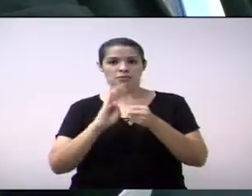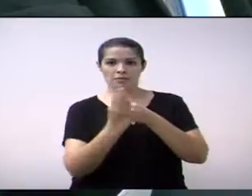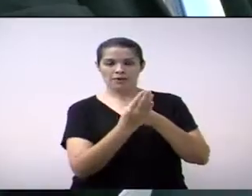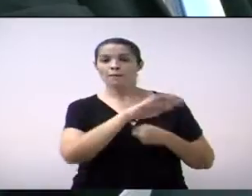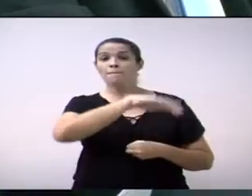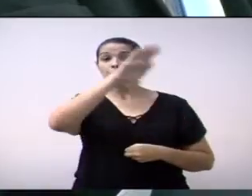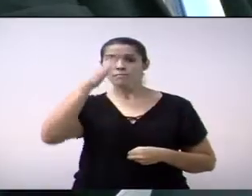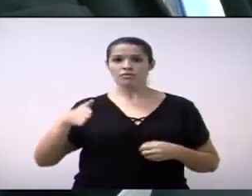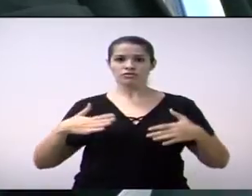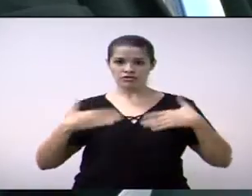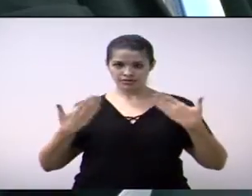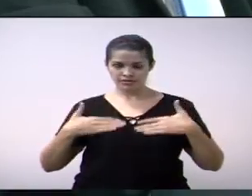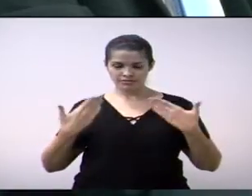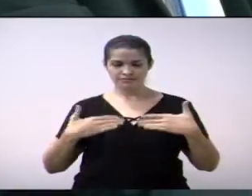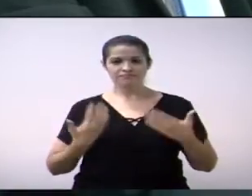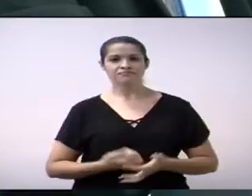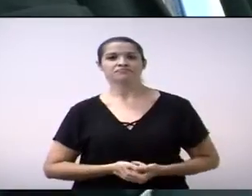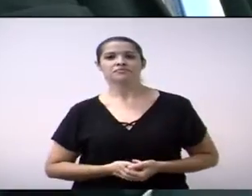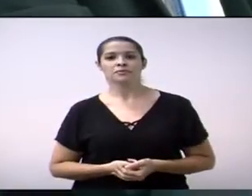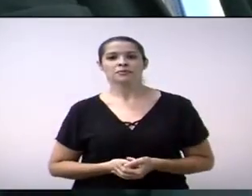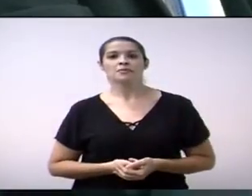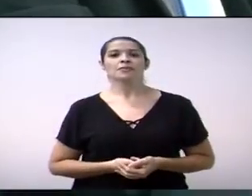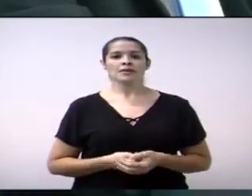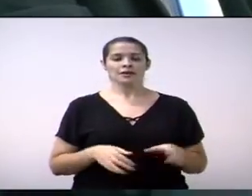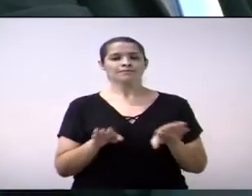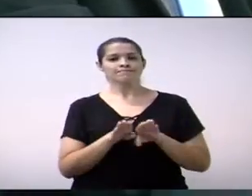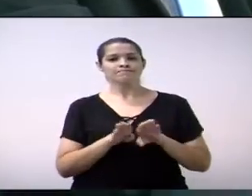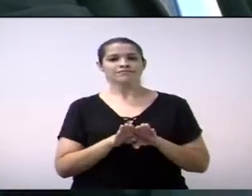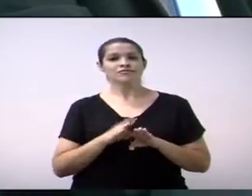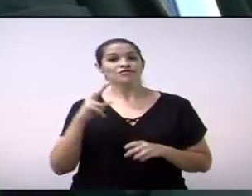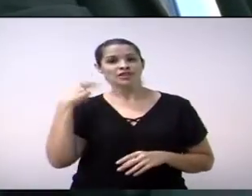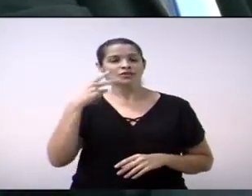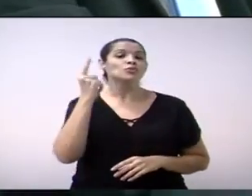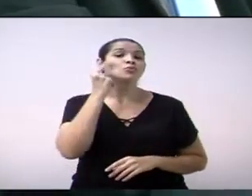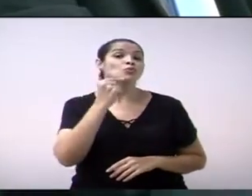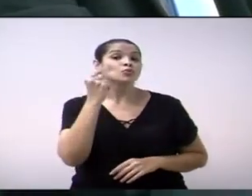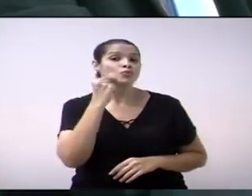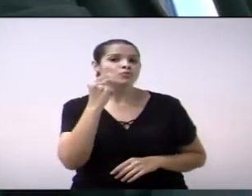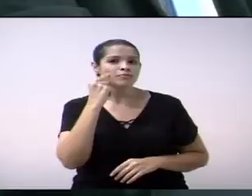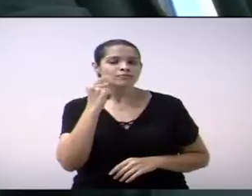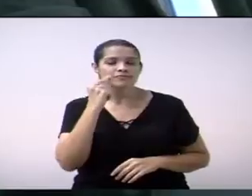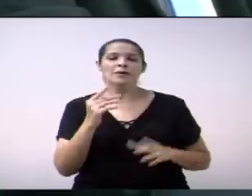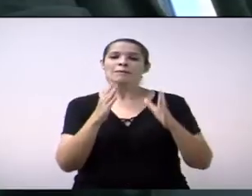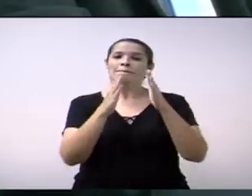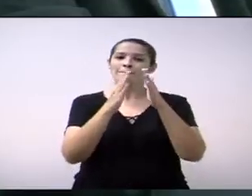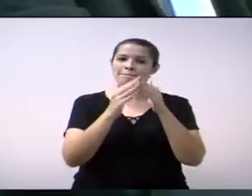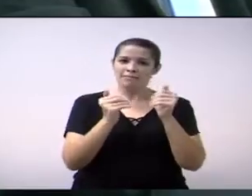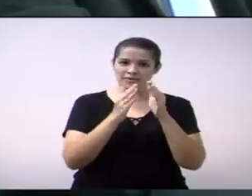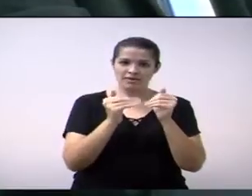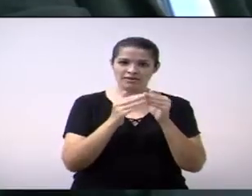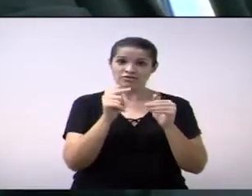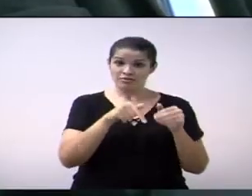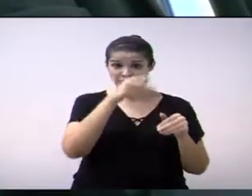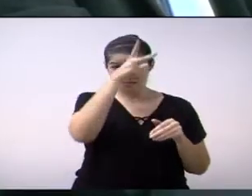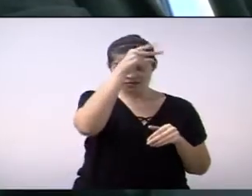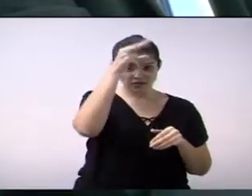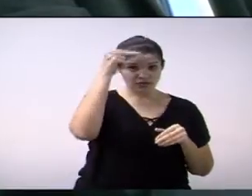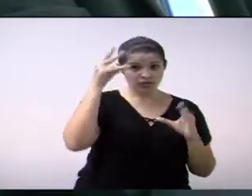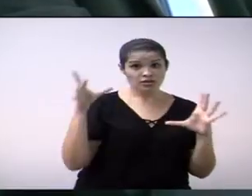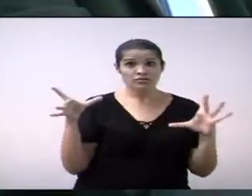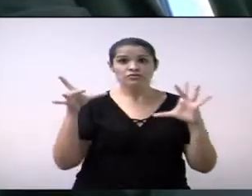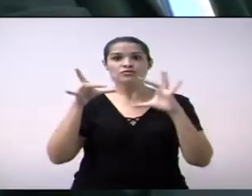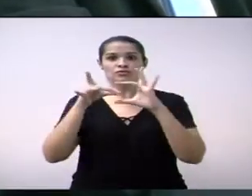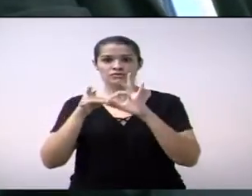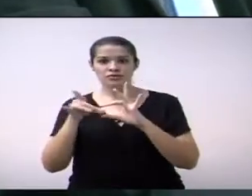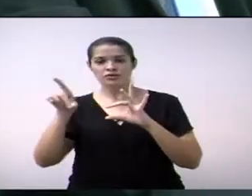número 168, do vereador Duca Zelato, indicando executivo parceria ou convênio com o SESC para a realização de